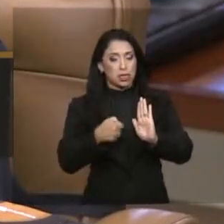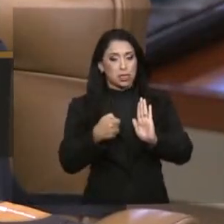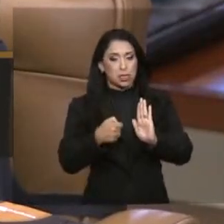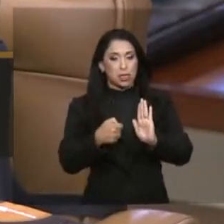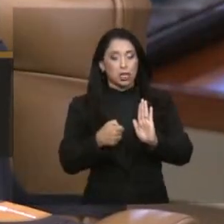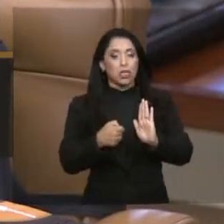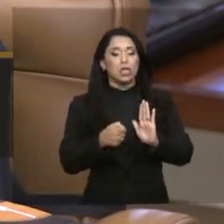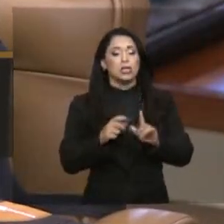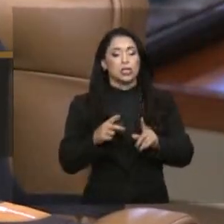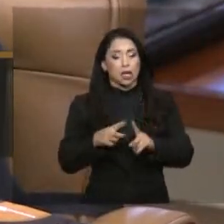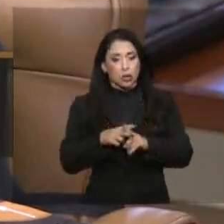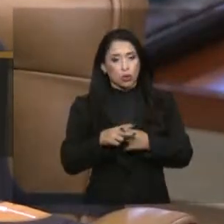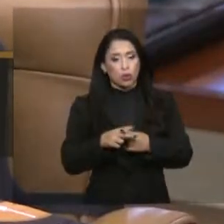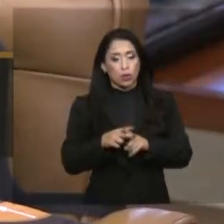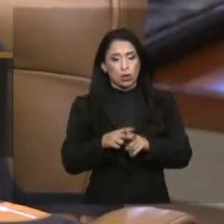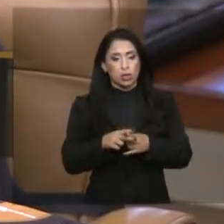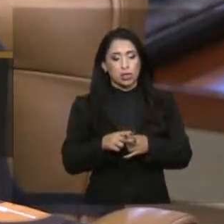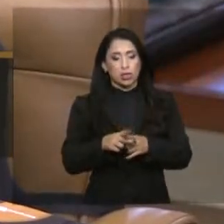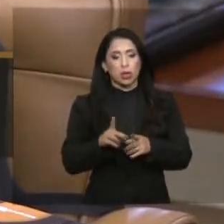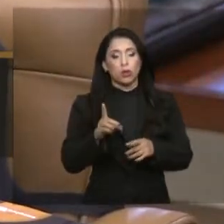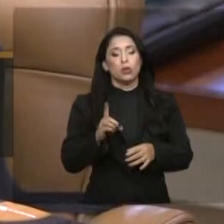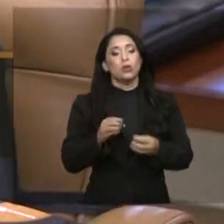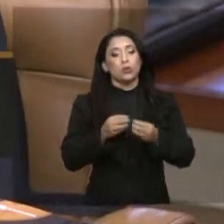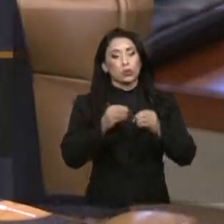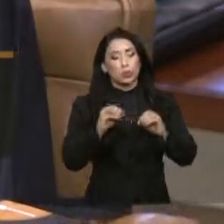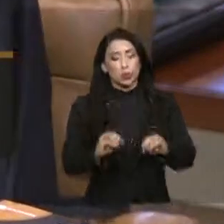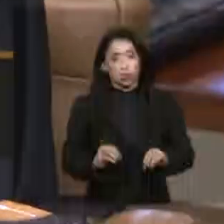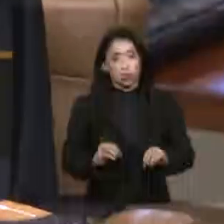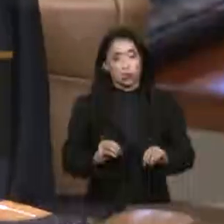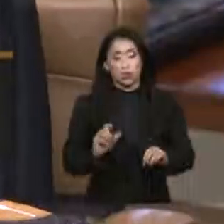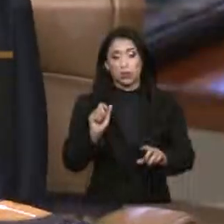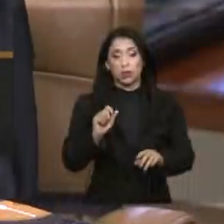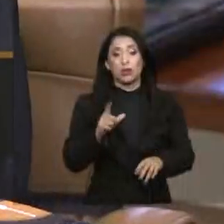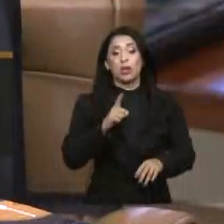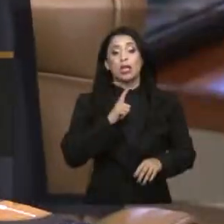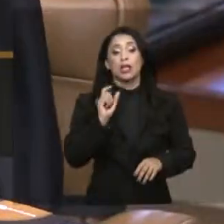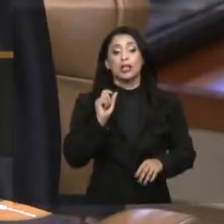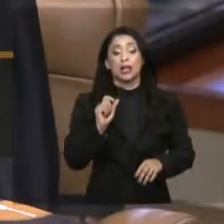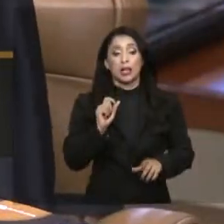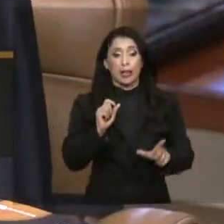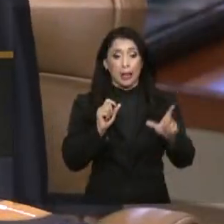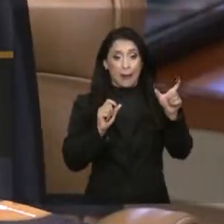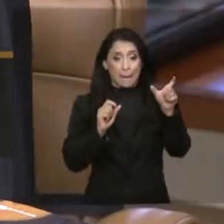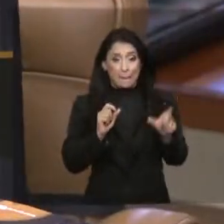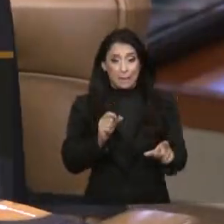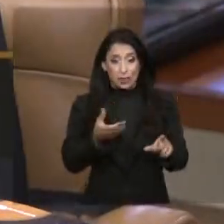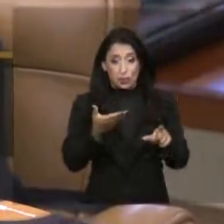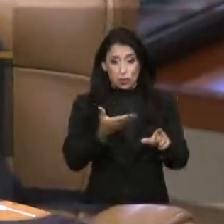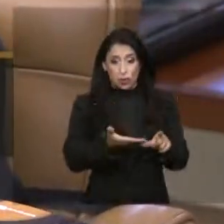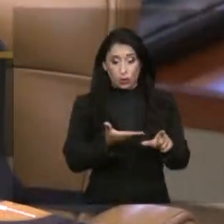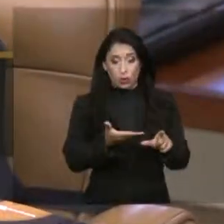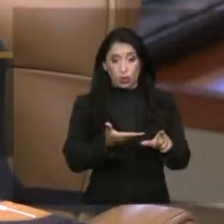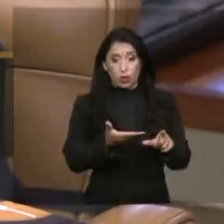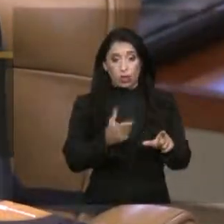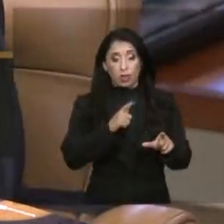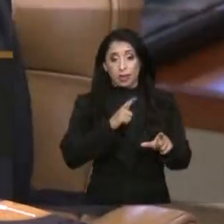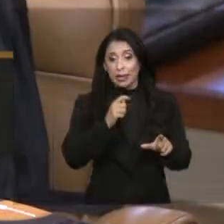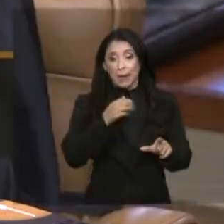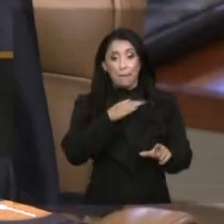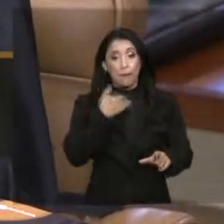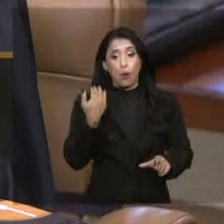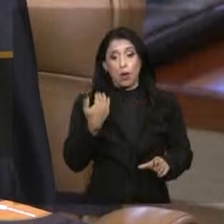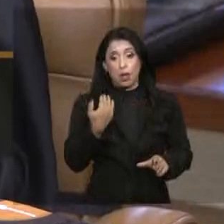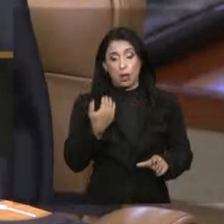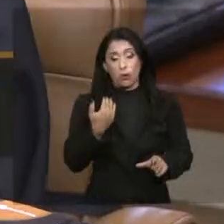ex delito. Quem é o titular da reparação do dano ex delito? É a pessoa que sofreu o delito, mas a pessoa está morta.